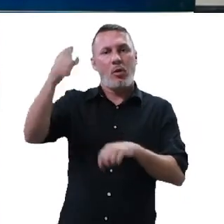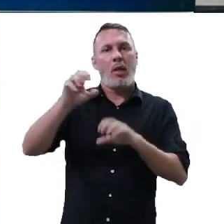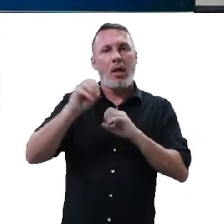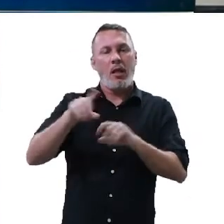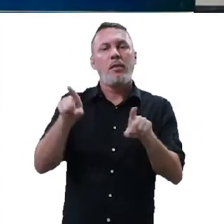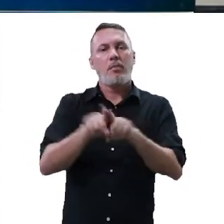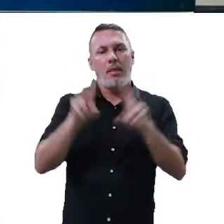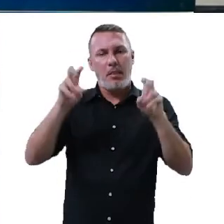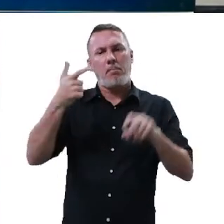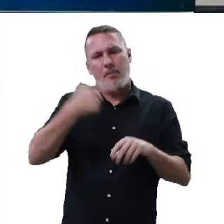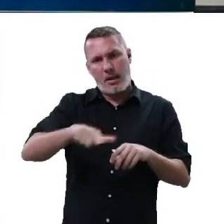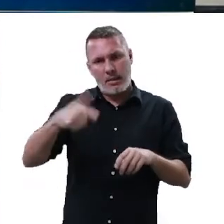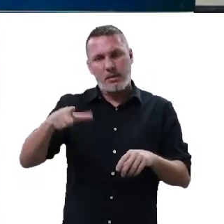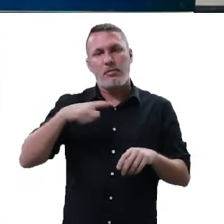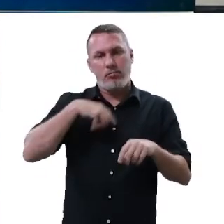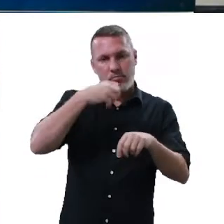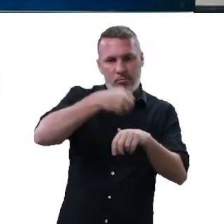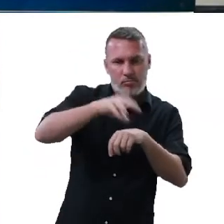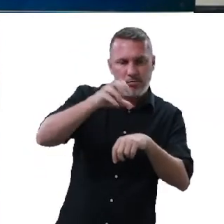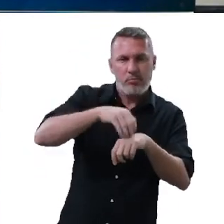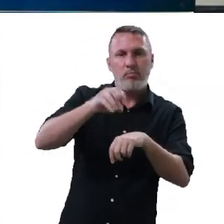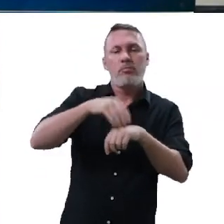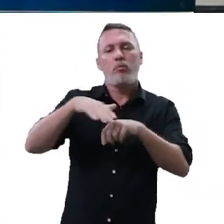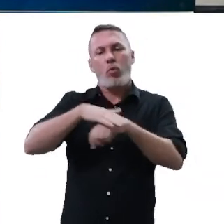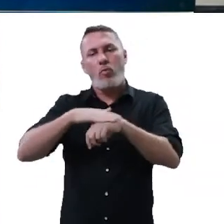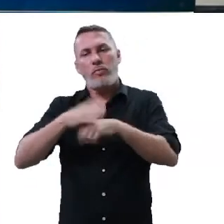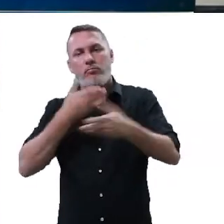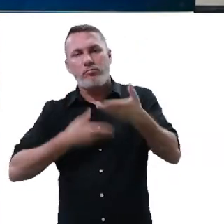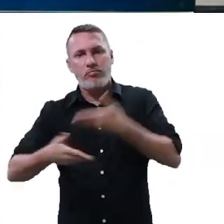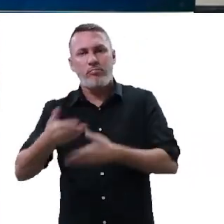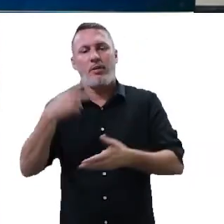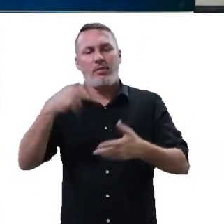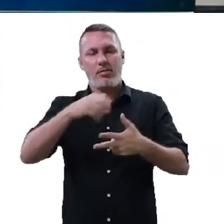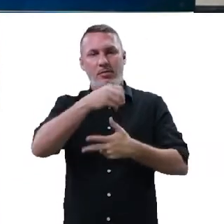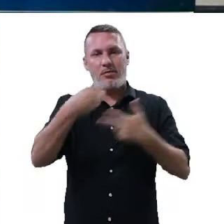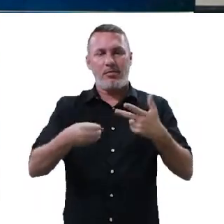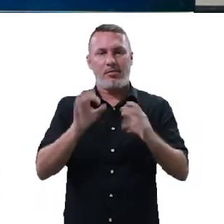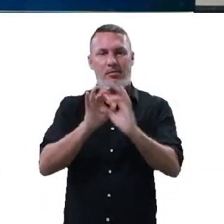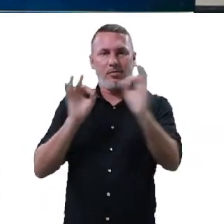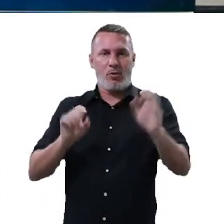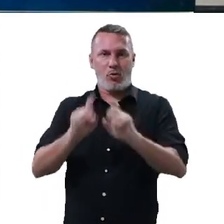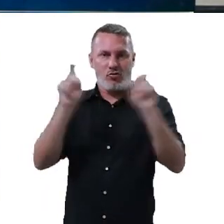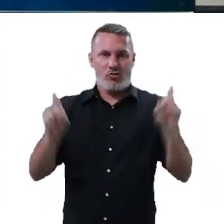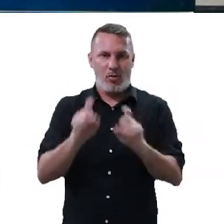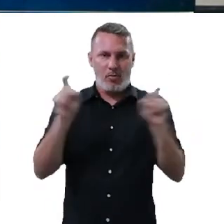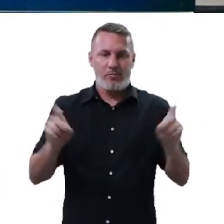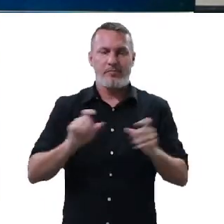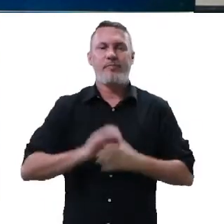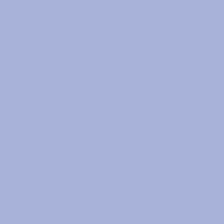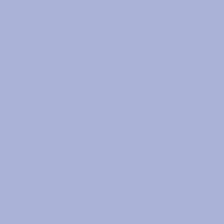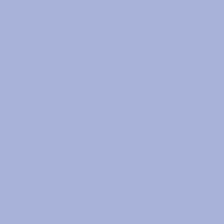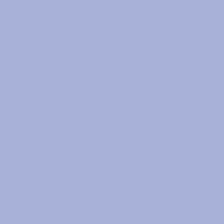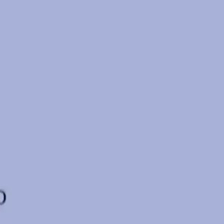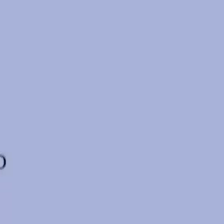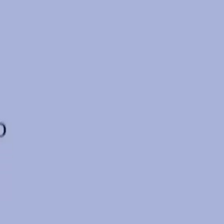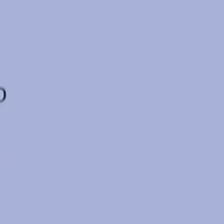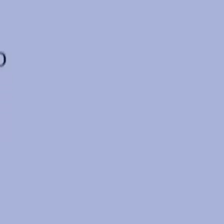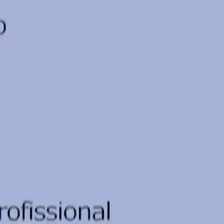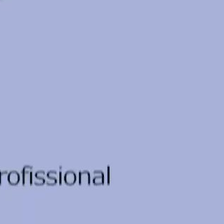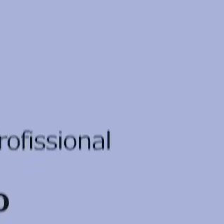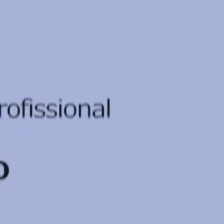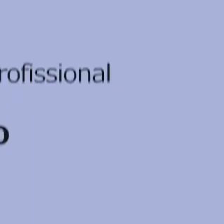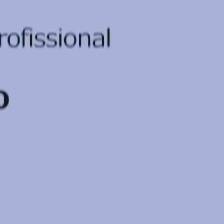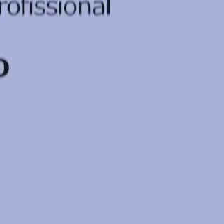a nossa próxima aula, que a gente tem mais algumas coisas para conversar aqui no nosso Pré-ENEM Digital.